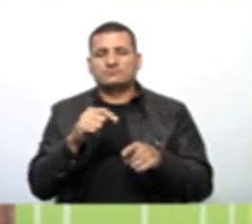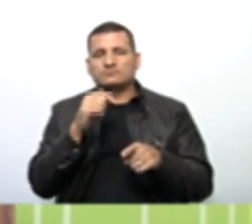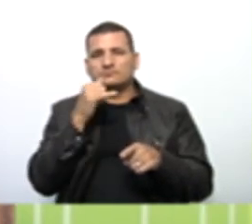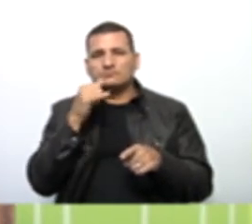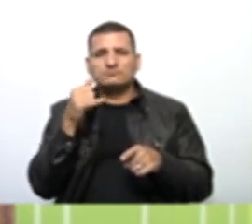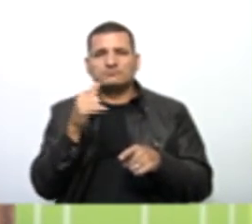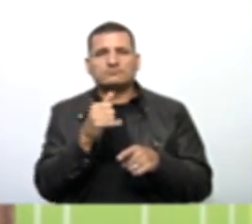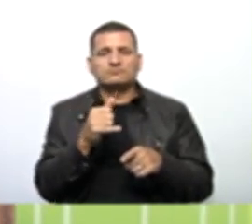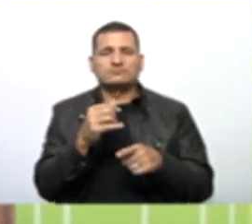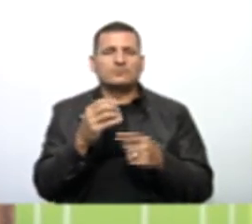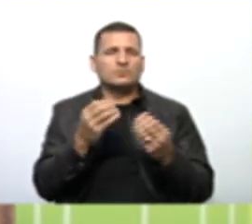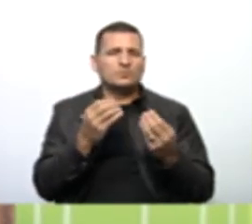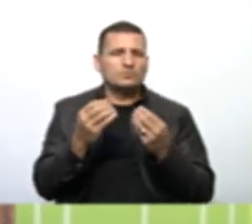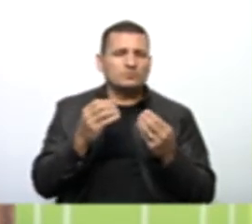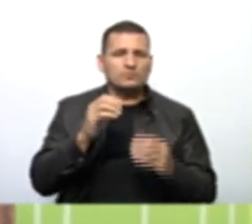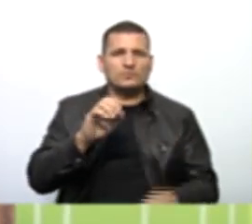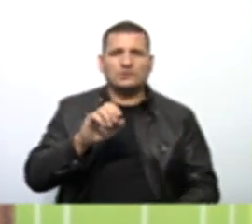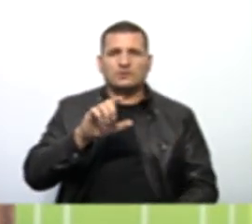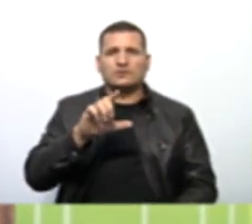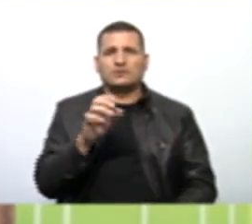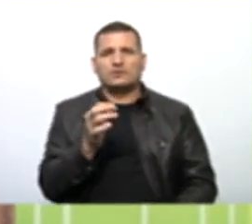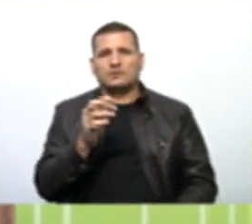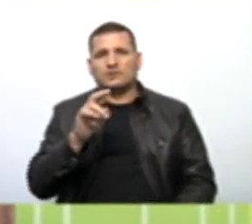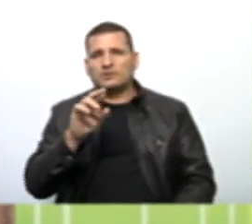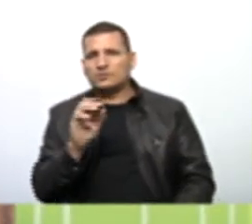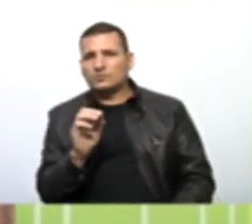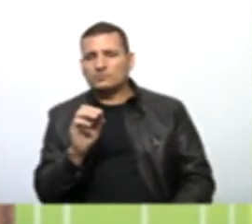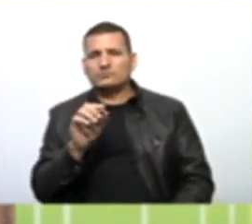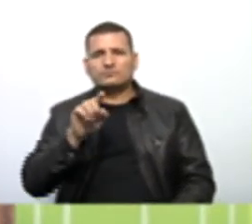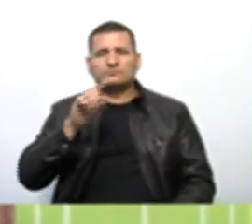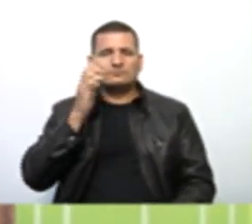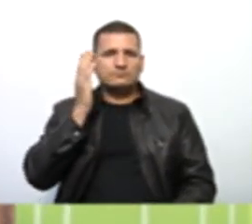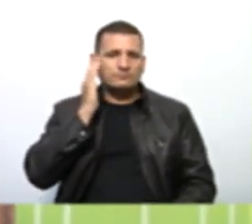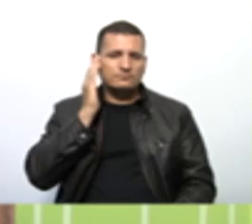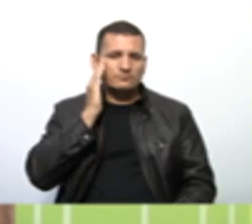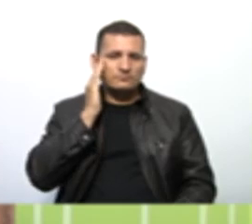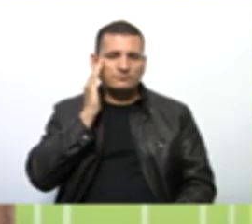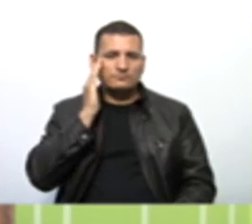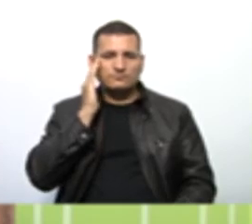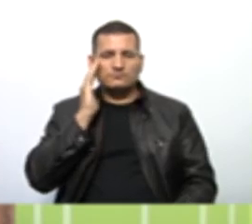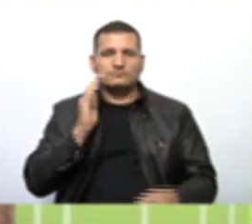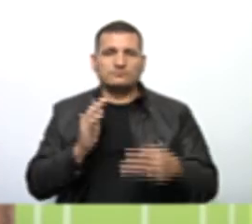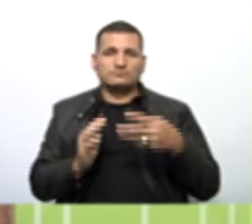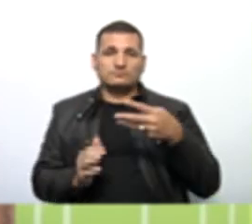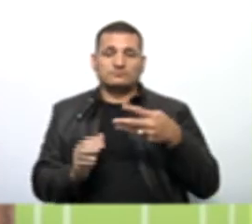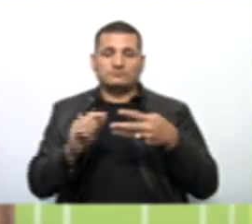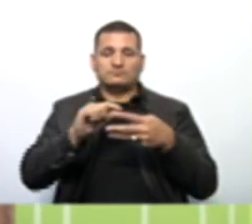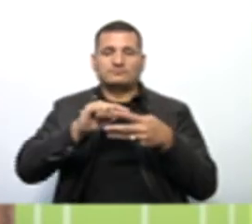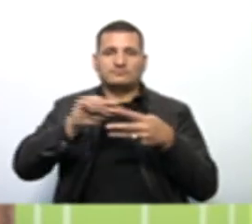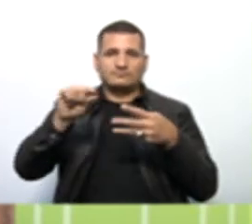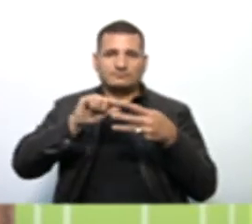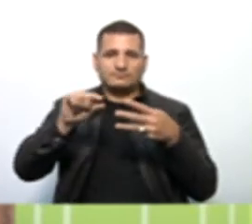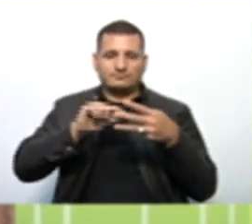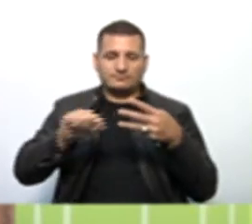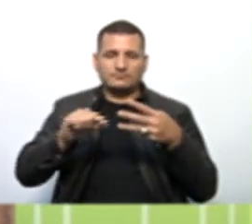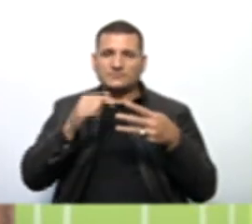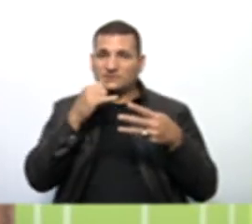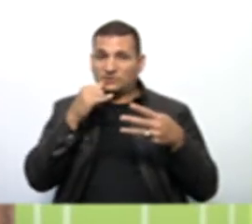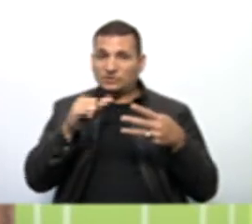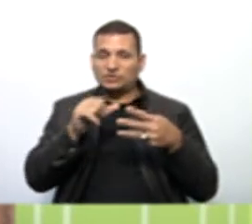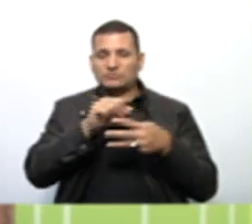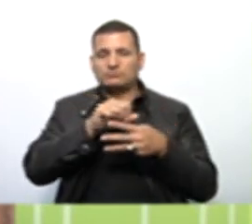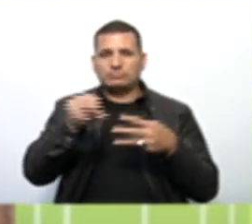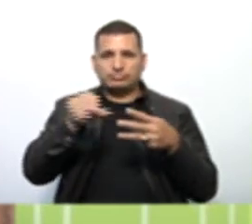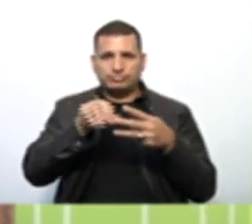como assim eletromagnética a gente sabe que pelos pares passa a corrente elétrica então se você tiver em